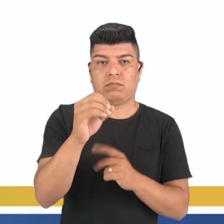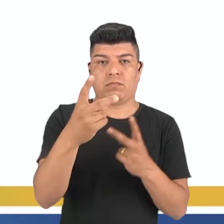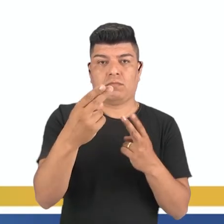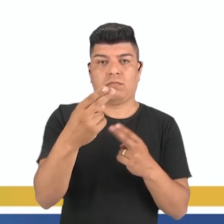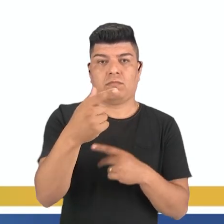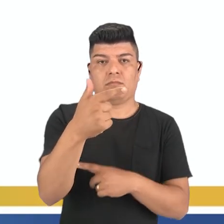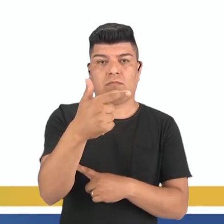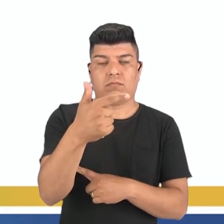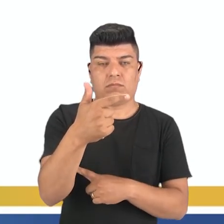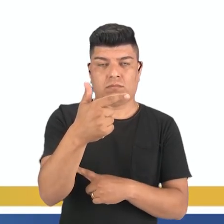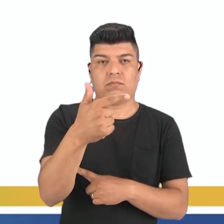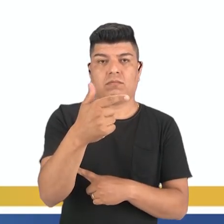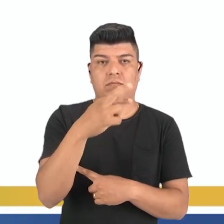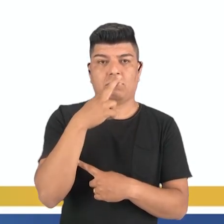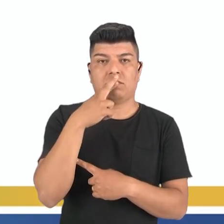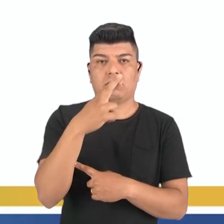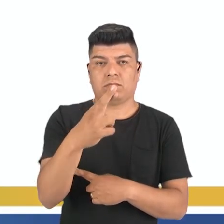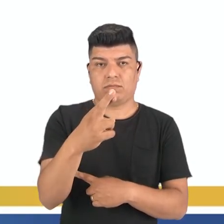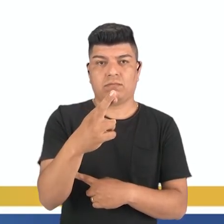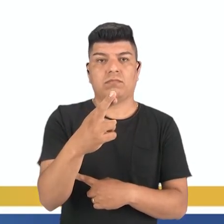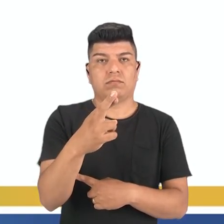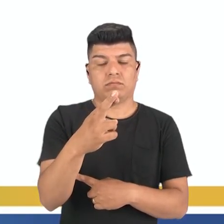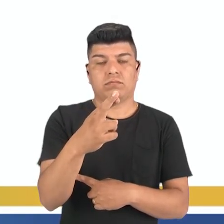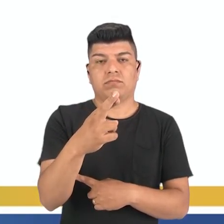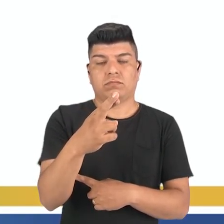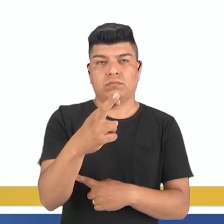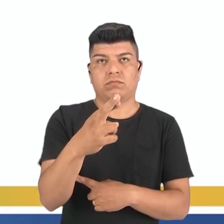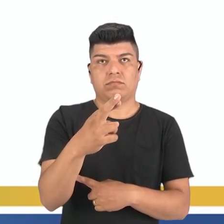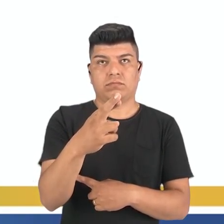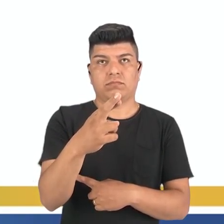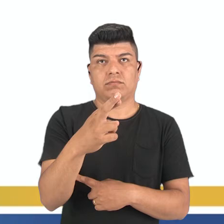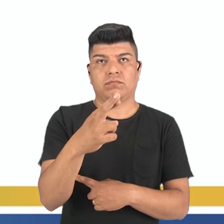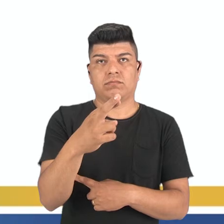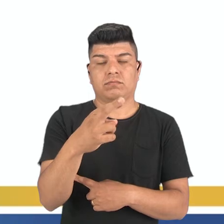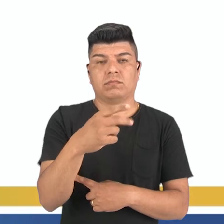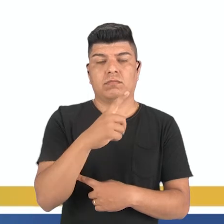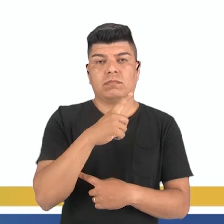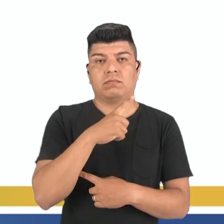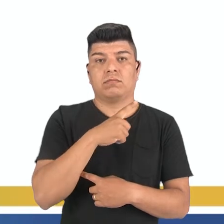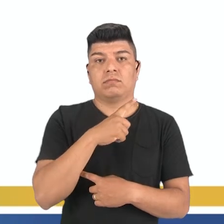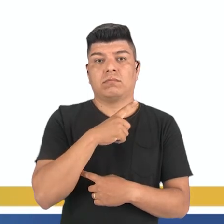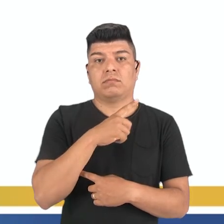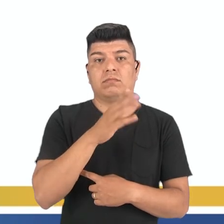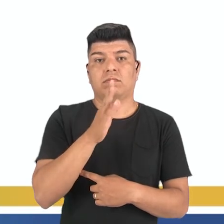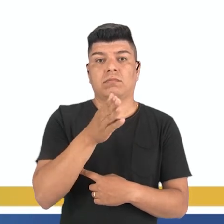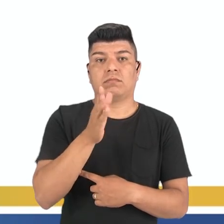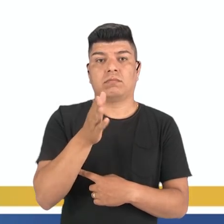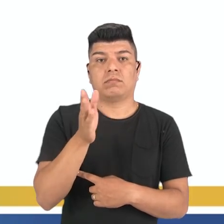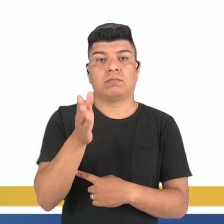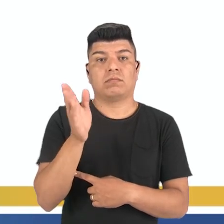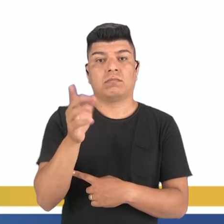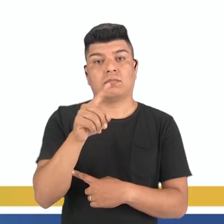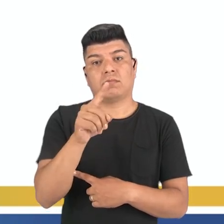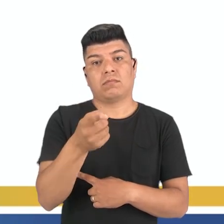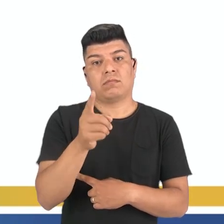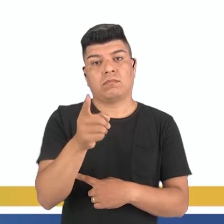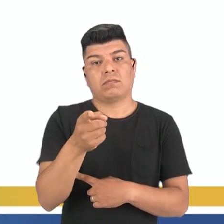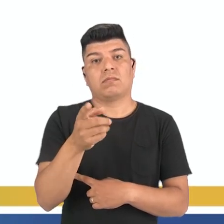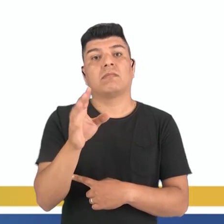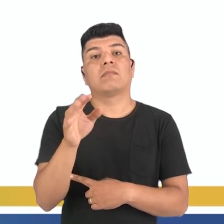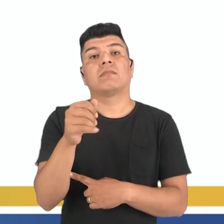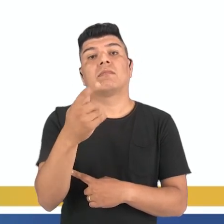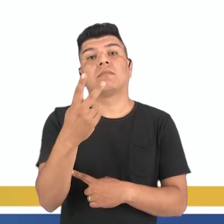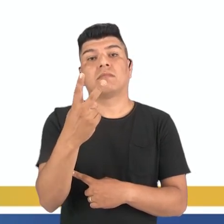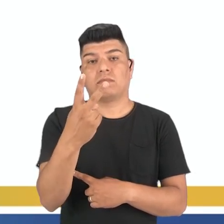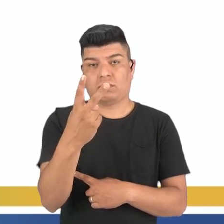2. Então, lá no nosso resultado, né, nós vamos andar, né, a vírgula vai se deslocar